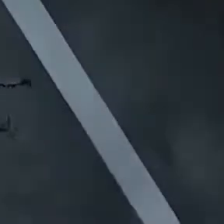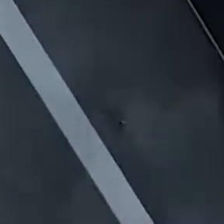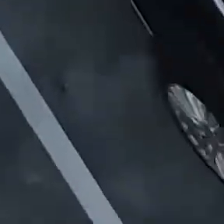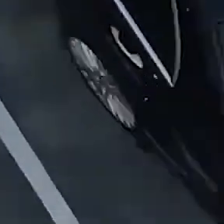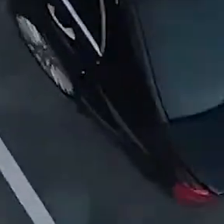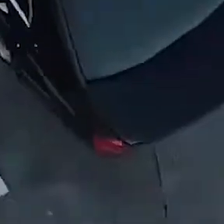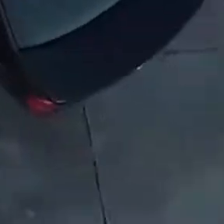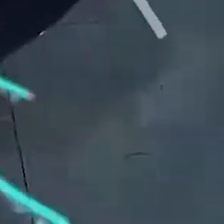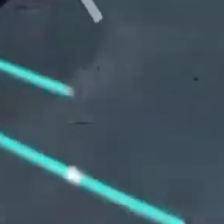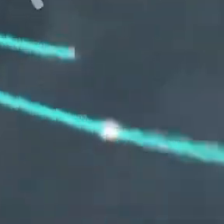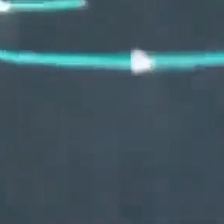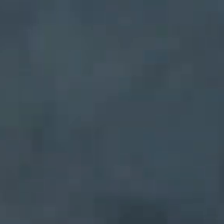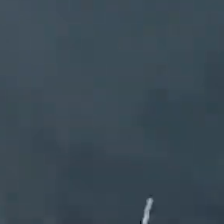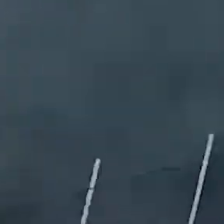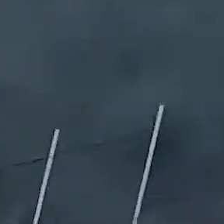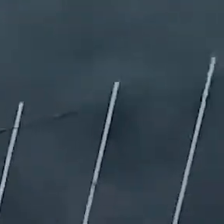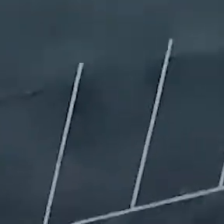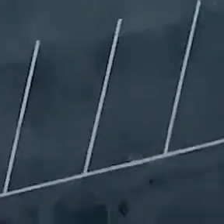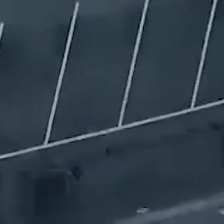e